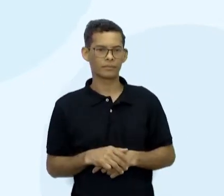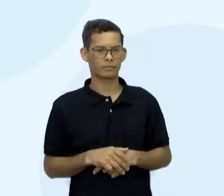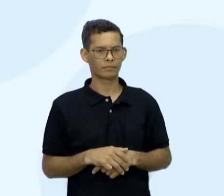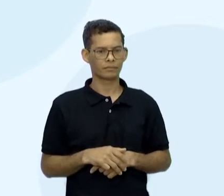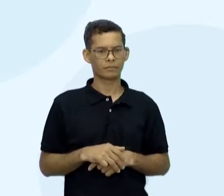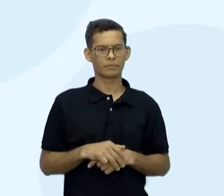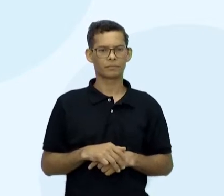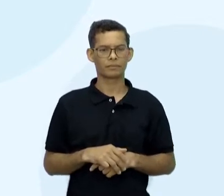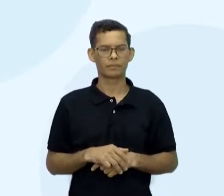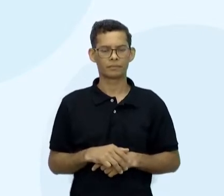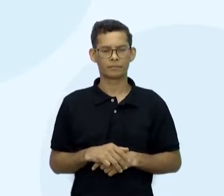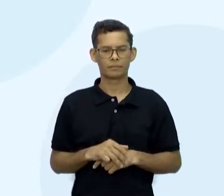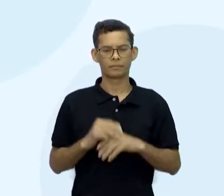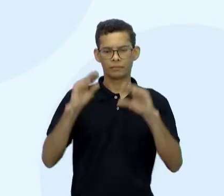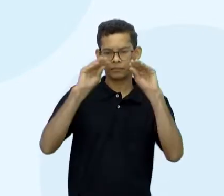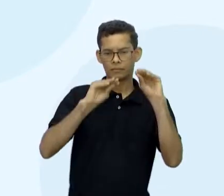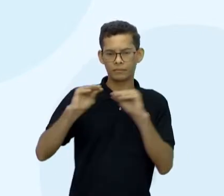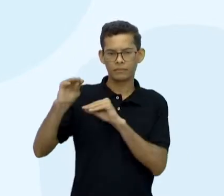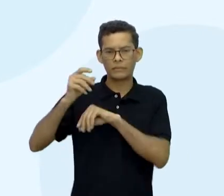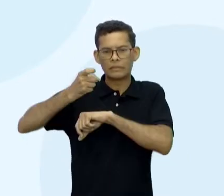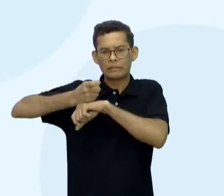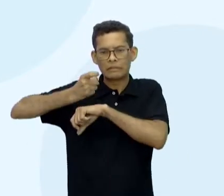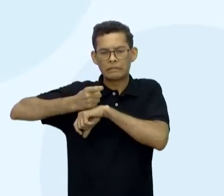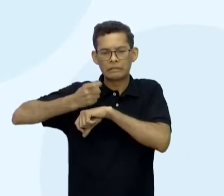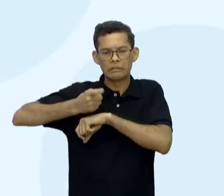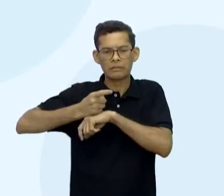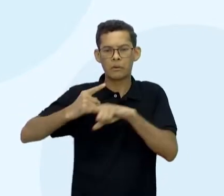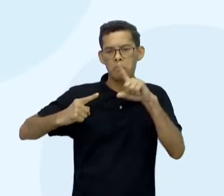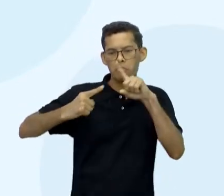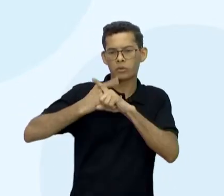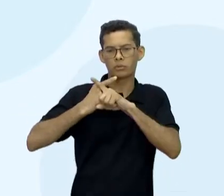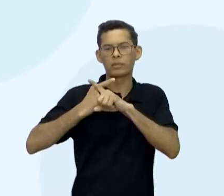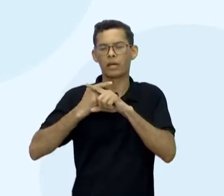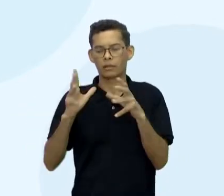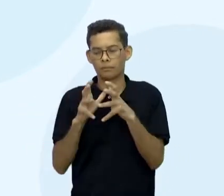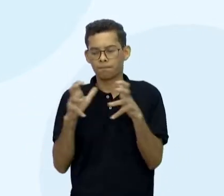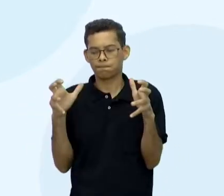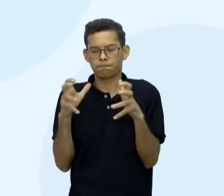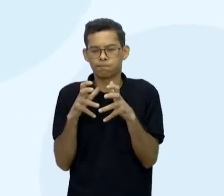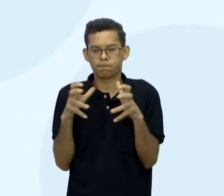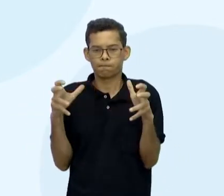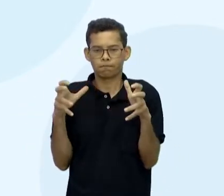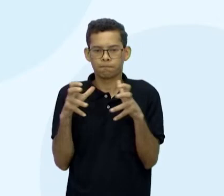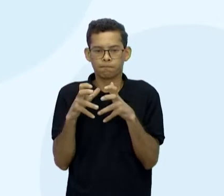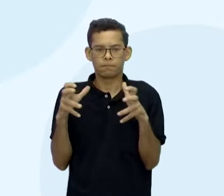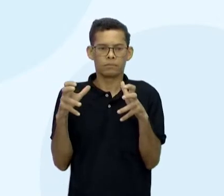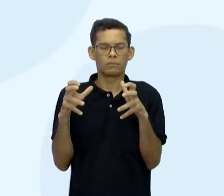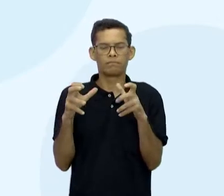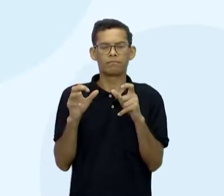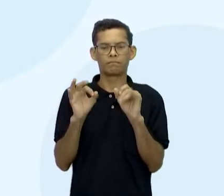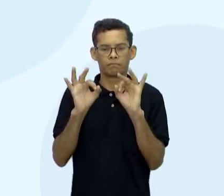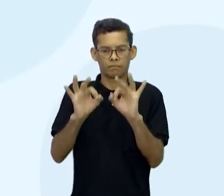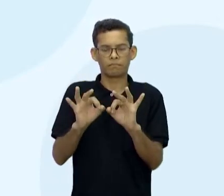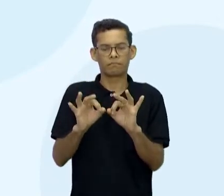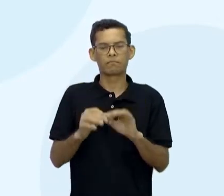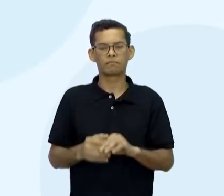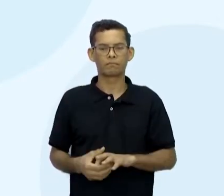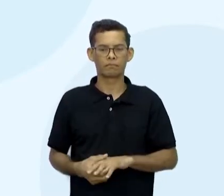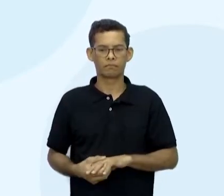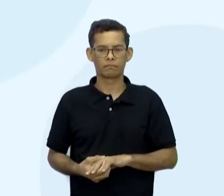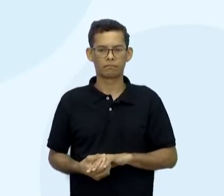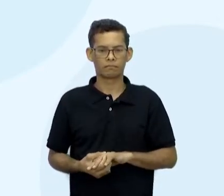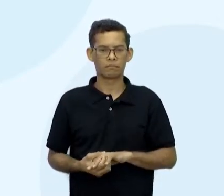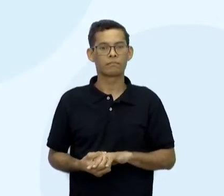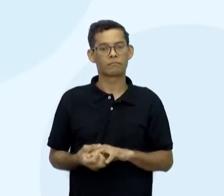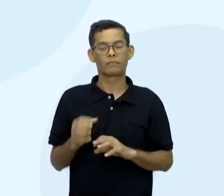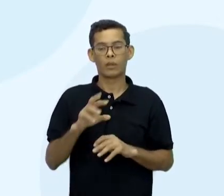densidade multiplicada pelo volume. Densidade multiplicada pelo volume. Tá aqui, ó. Certo, Giba. E aí,